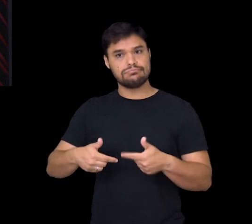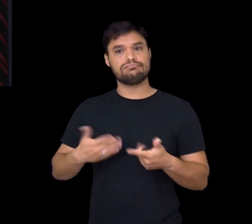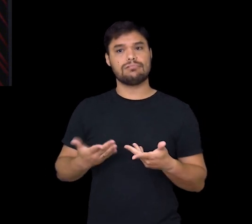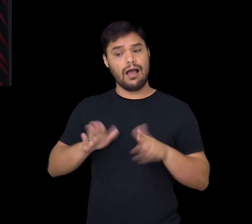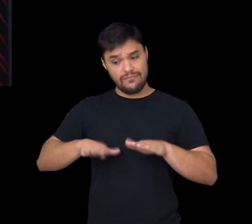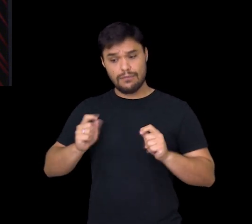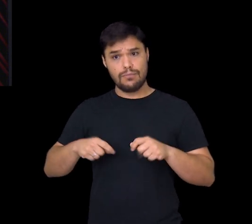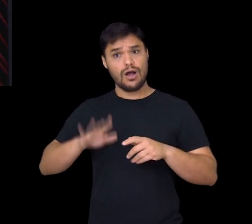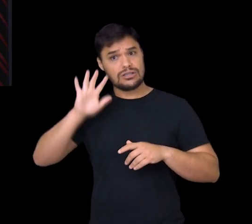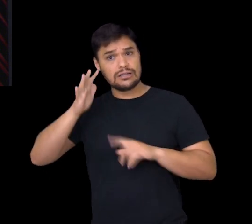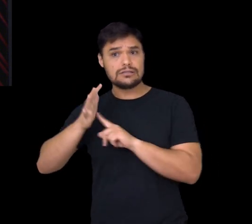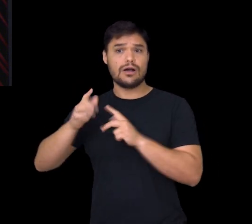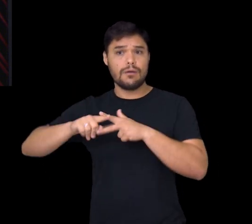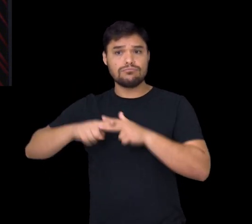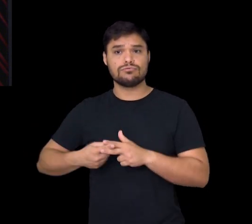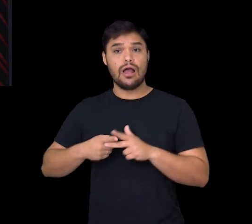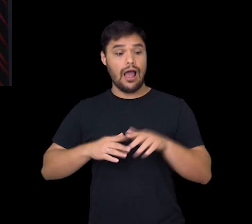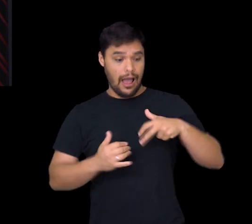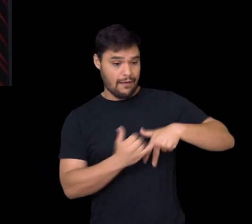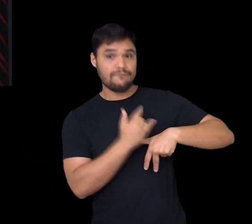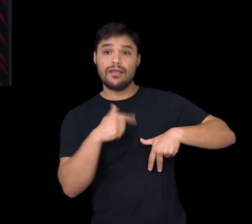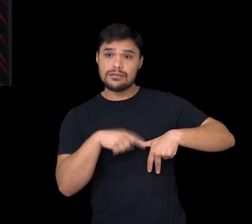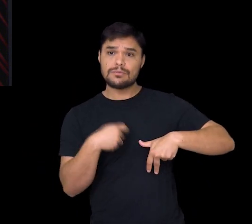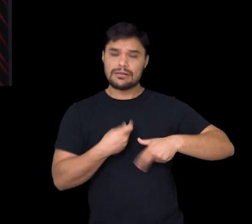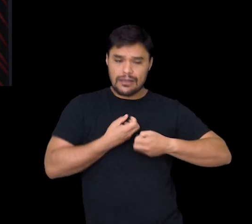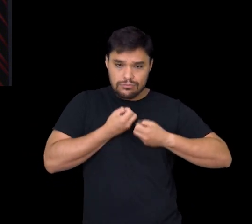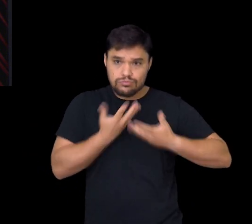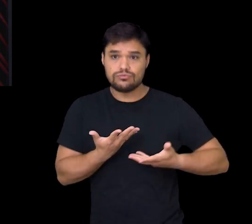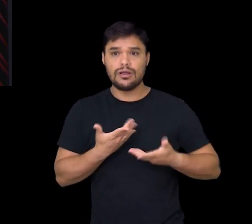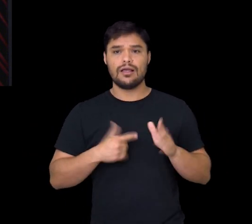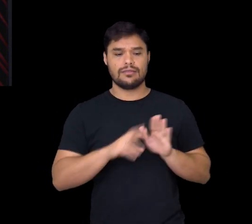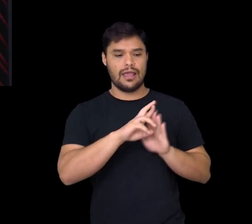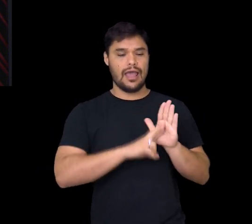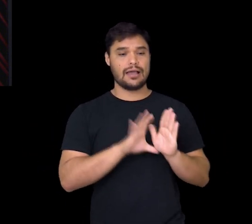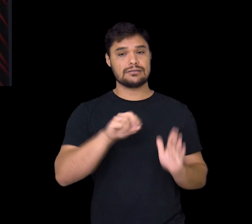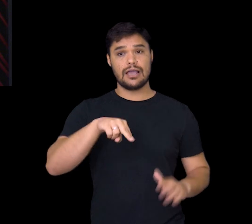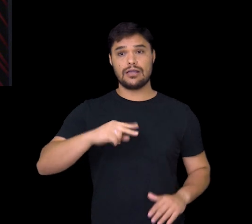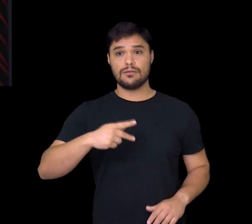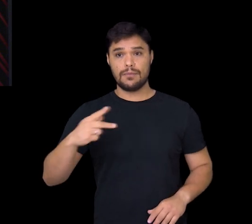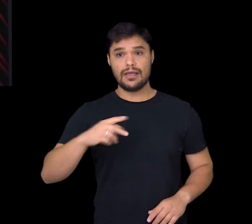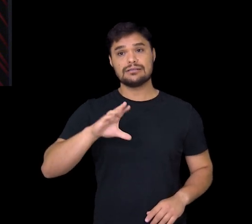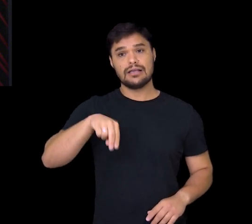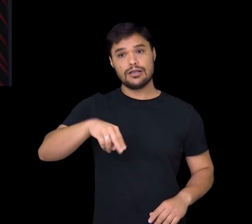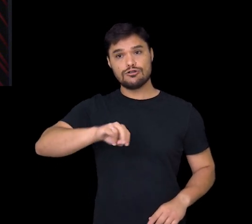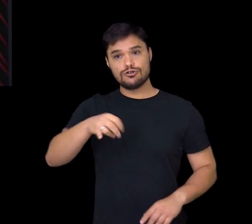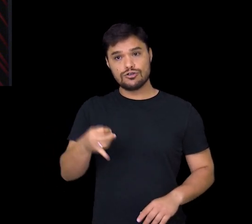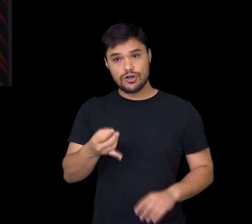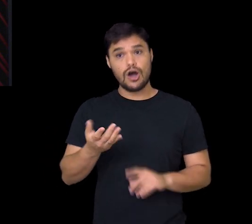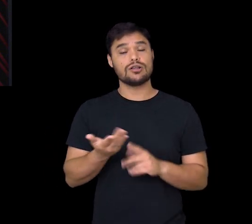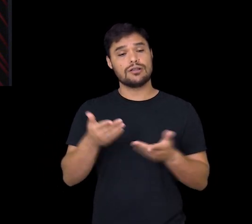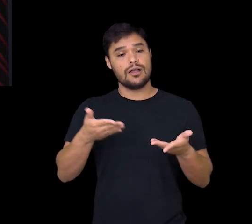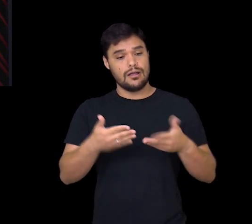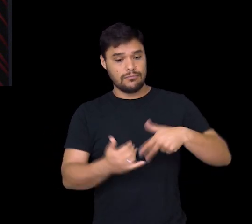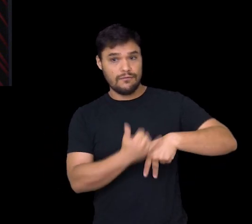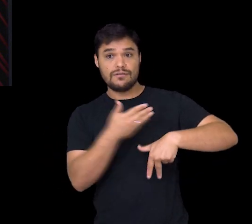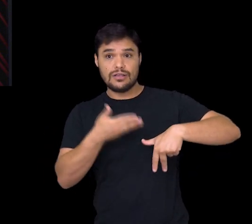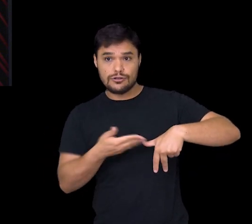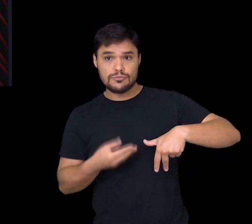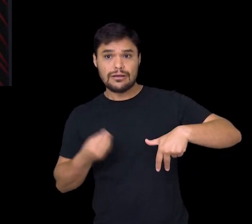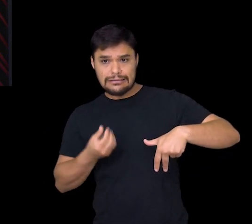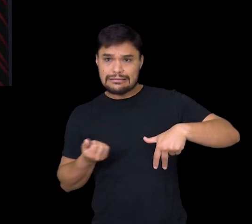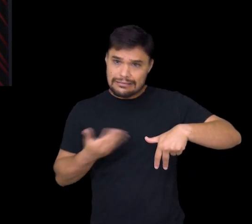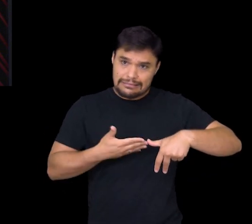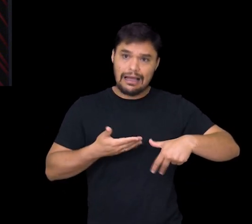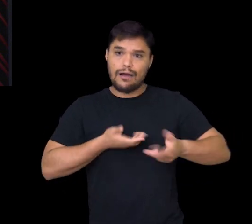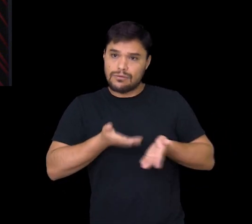revista, inclusive porque hoje a vítima tem que ser ouvida, há regras do CNNP, do CNJ de dar um tratamento que